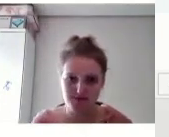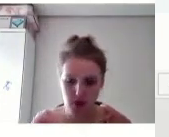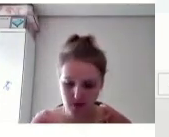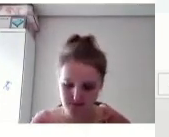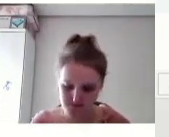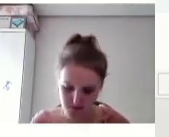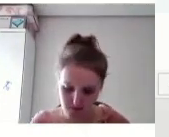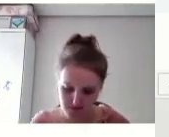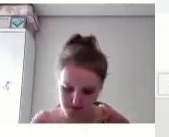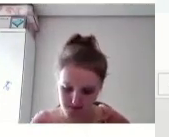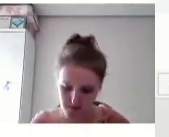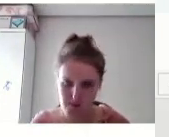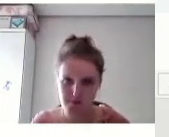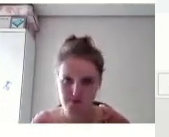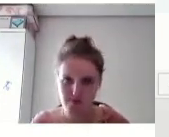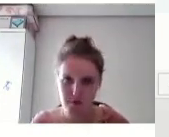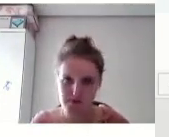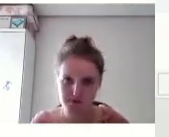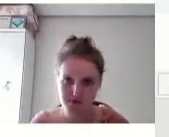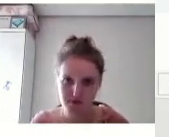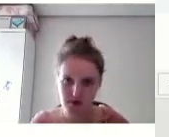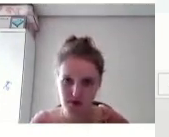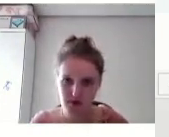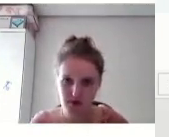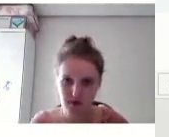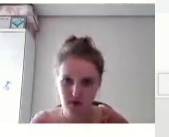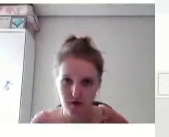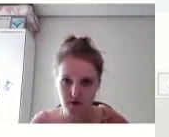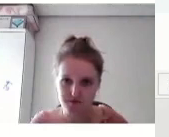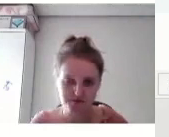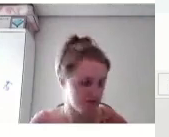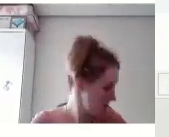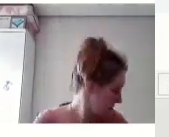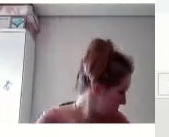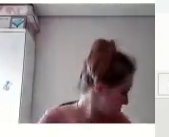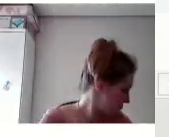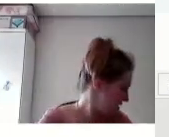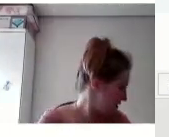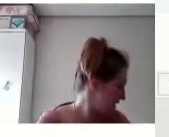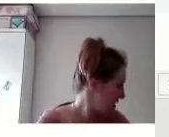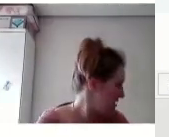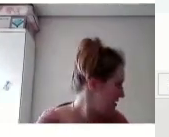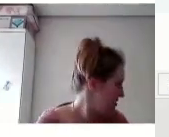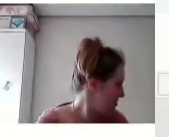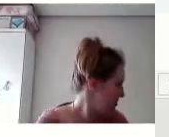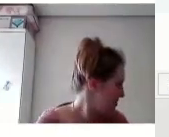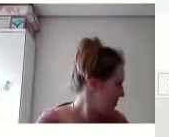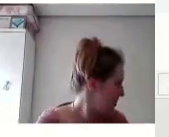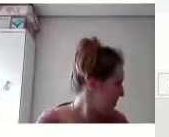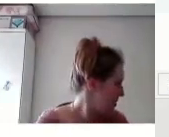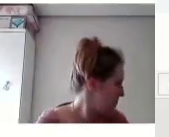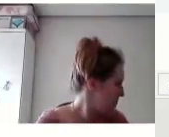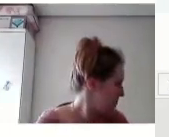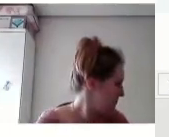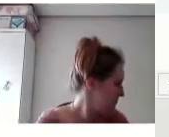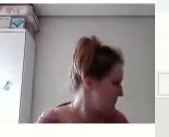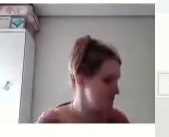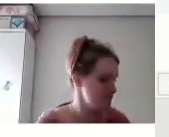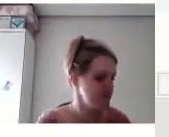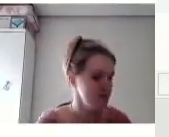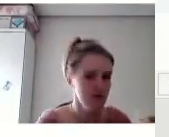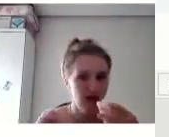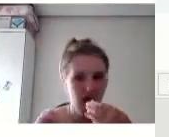é justamente, em termos da densidade lagrangiana, né? É a derivada da densidade lagrangiana relativa à derivada temporal do campo,